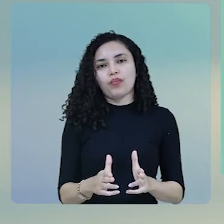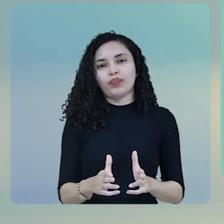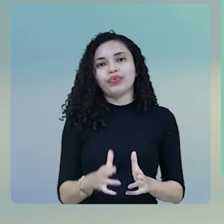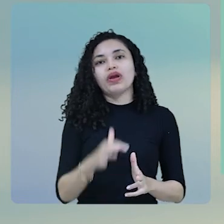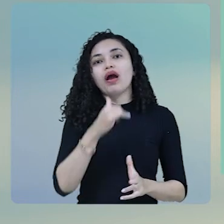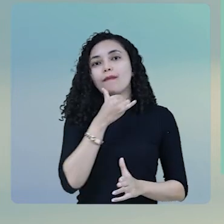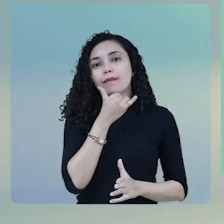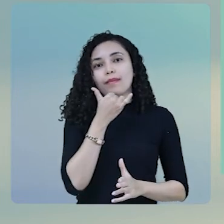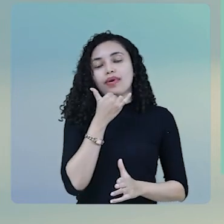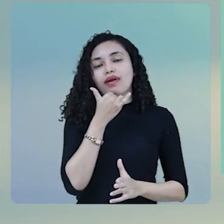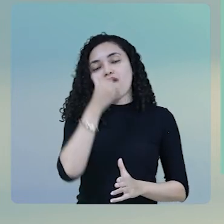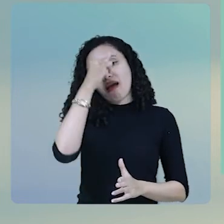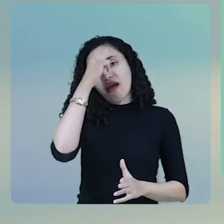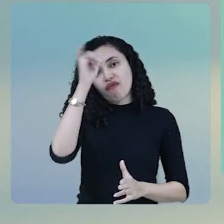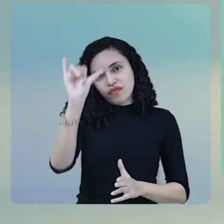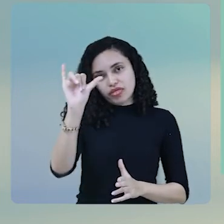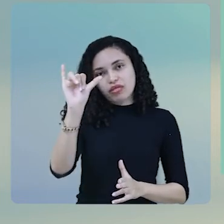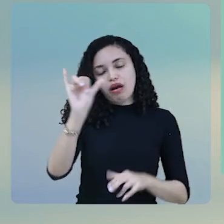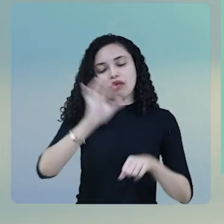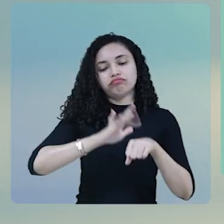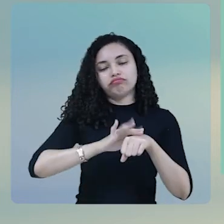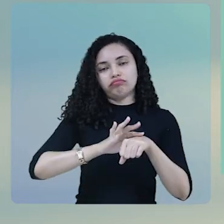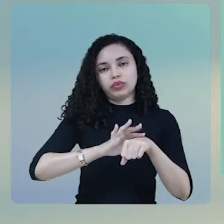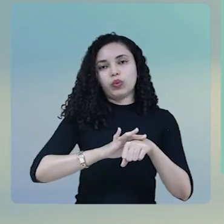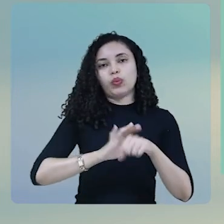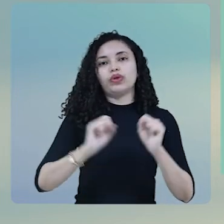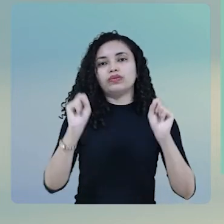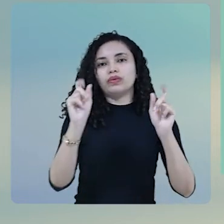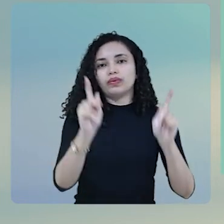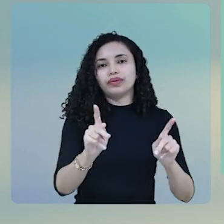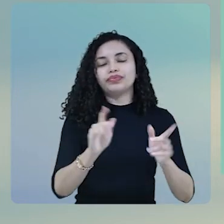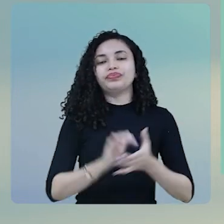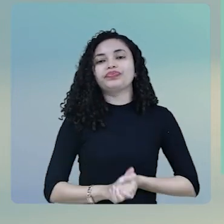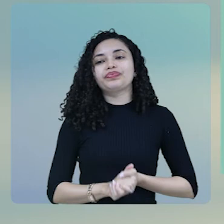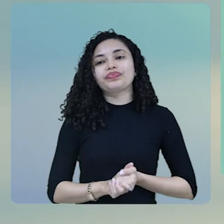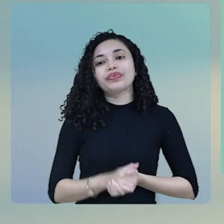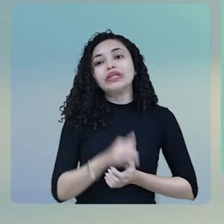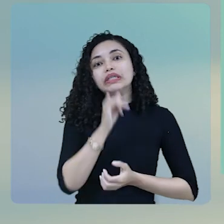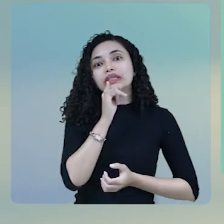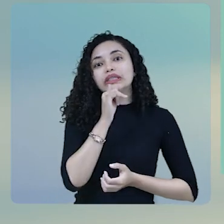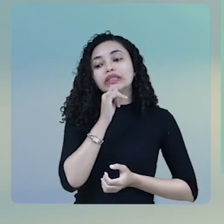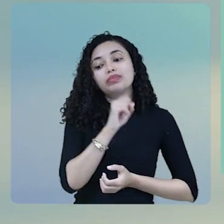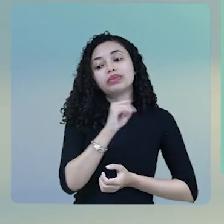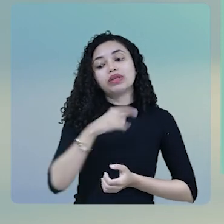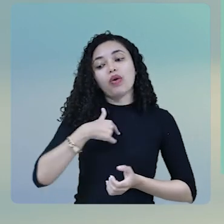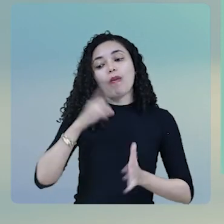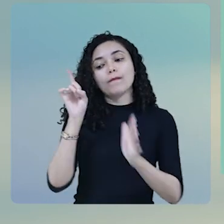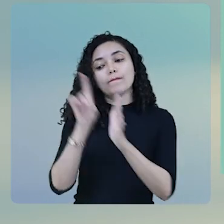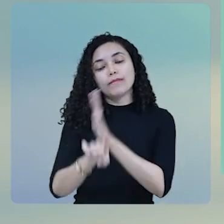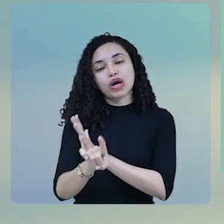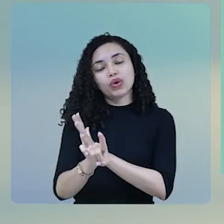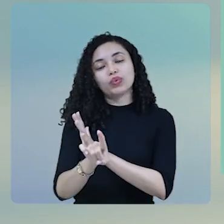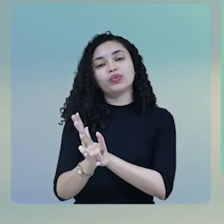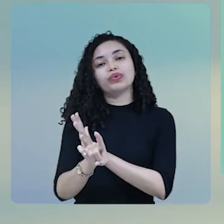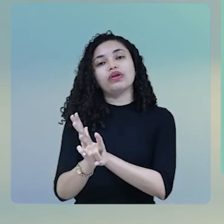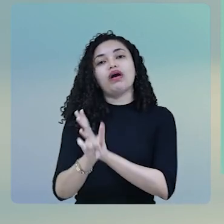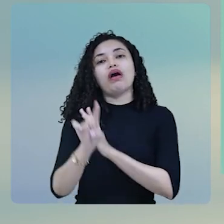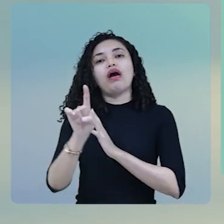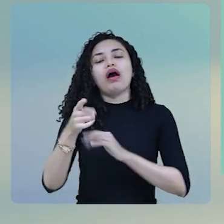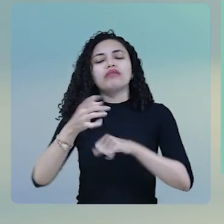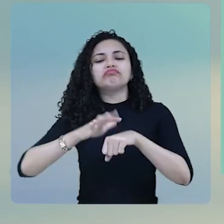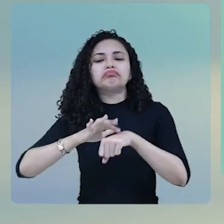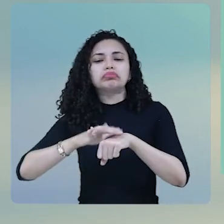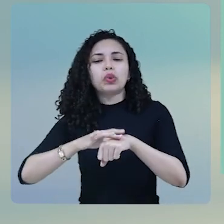para prevenir essas comorbidades vão se dar da mesma forma. Ok? E aí, se eu perguntar para